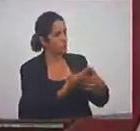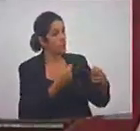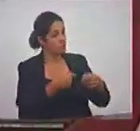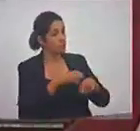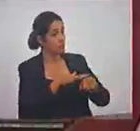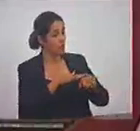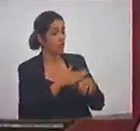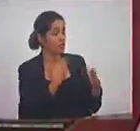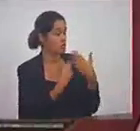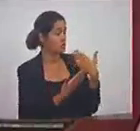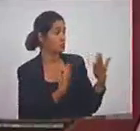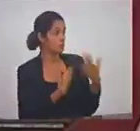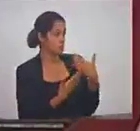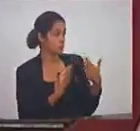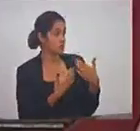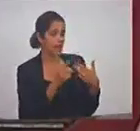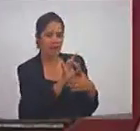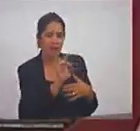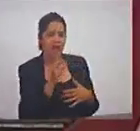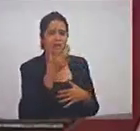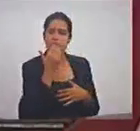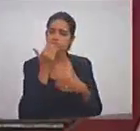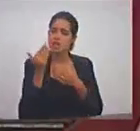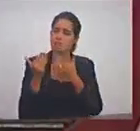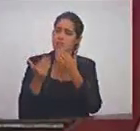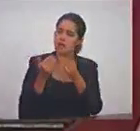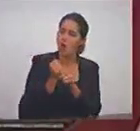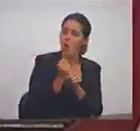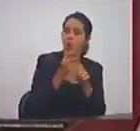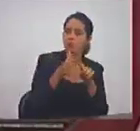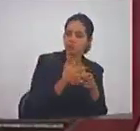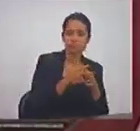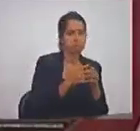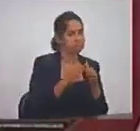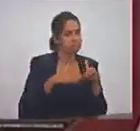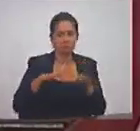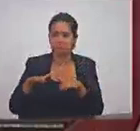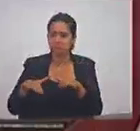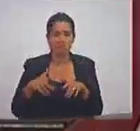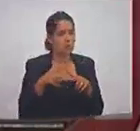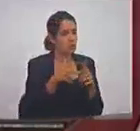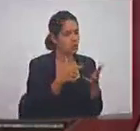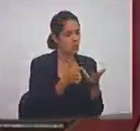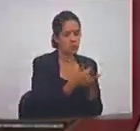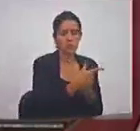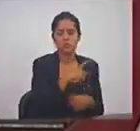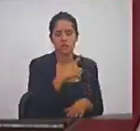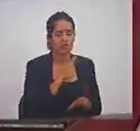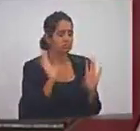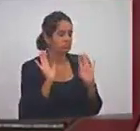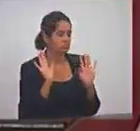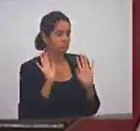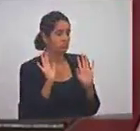Cada um tem os seus pedidos a fazer, que seja uma obra, que seja um cargo, que seja... A questão do Emerson, que nós sabemos